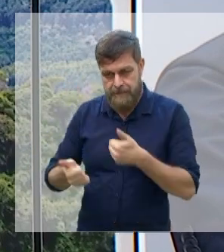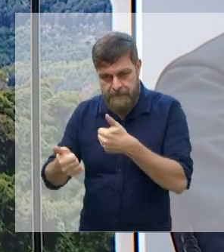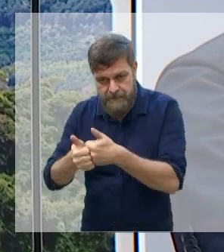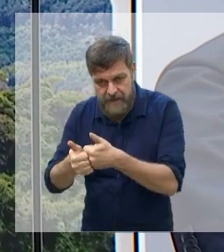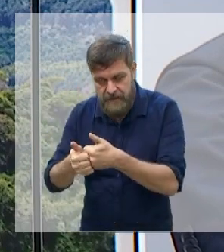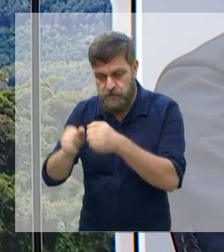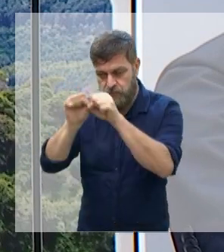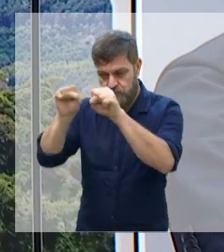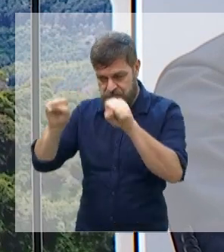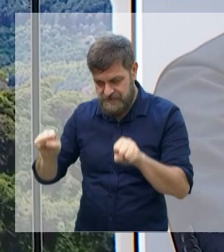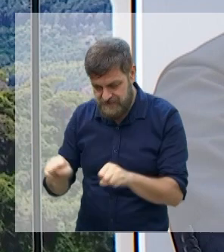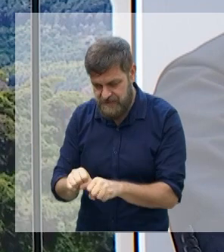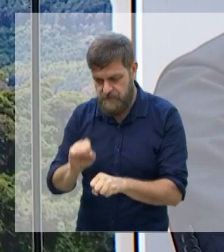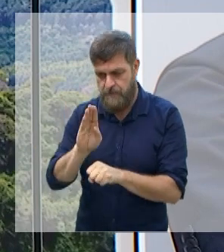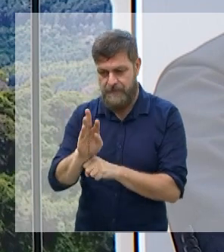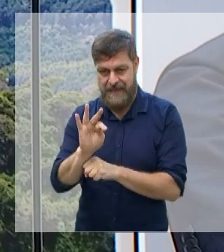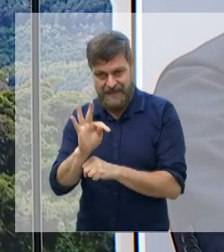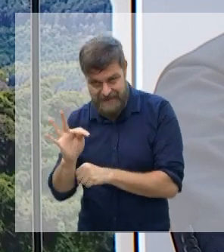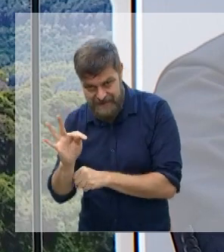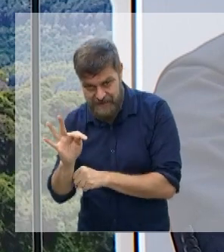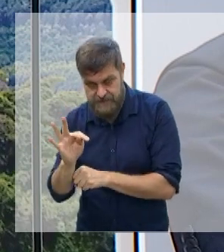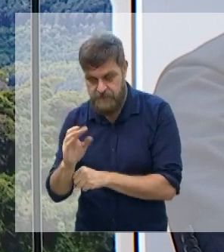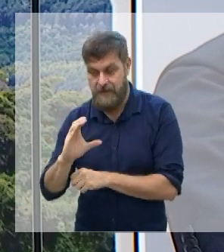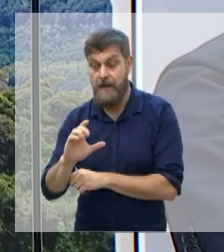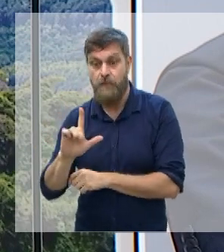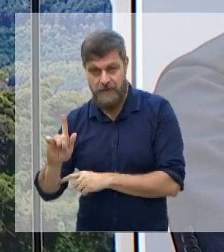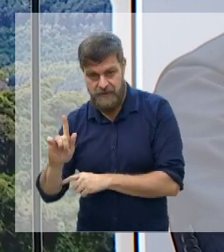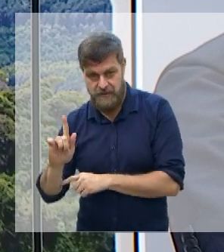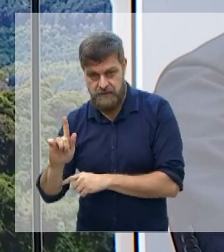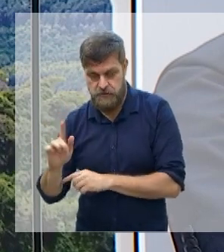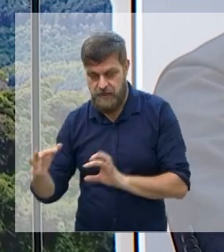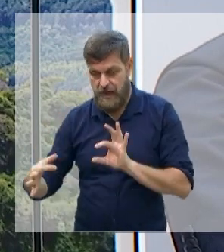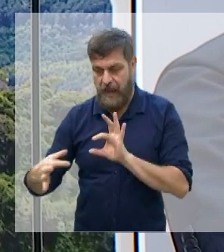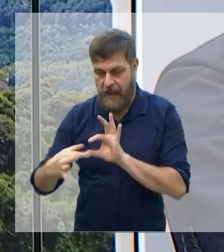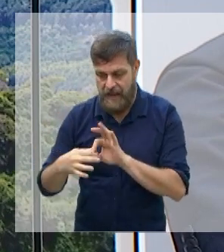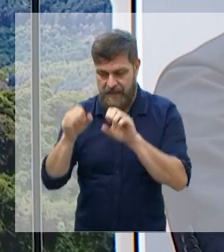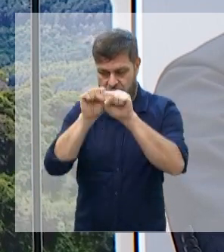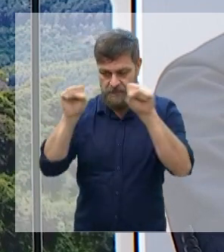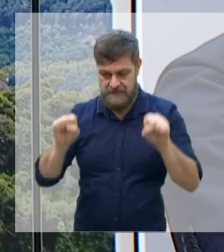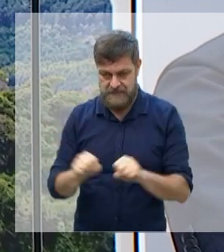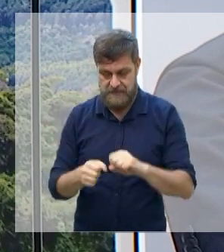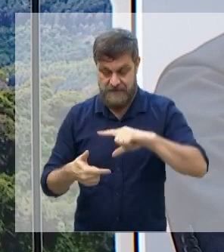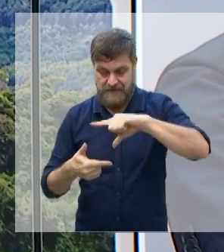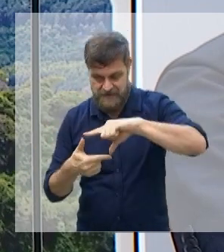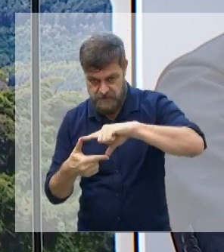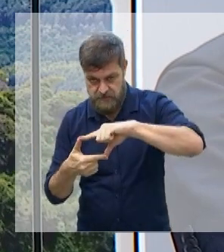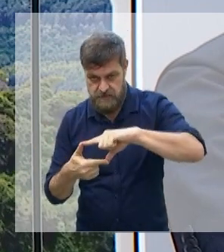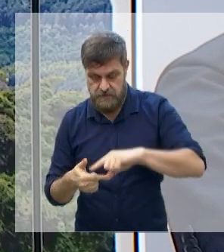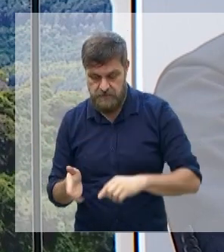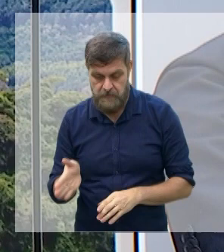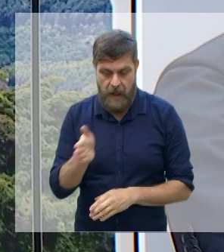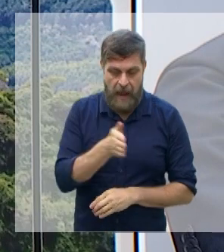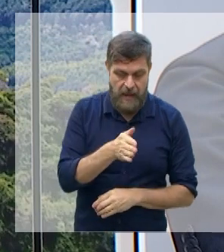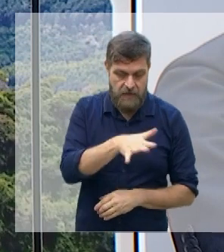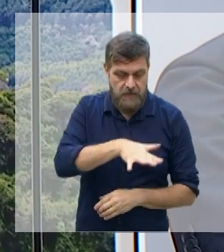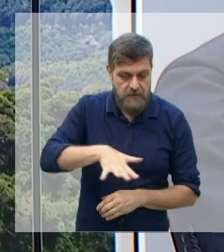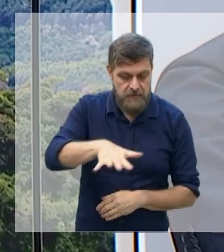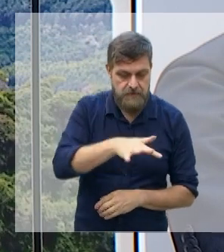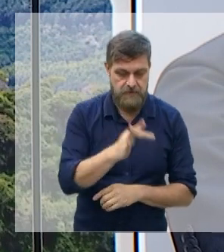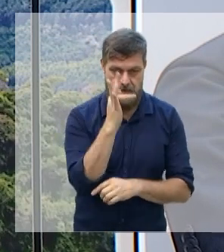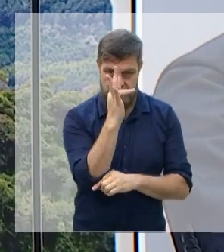do sistema brt corredor campo grande que liga o sistema convencional com certeza vai ter ali ao lado tem o